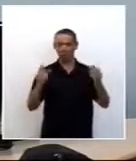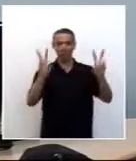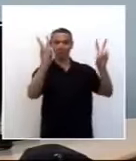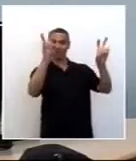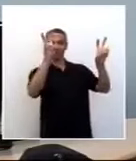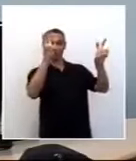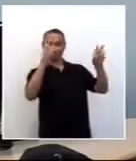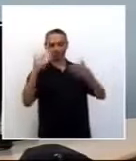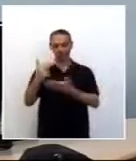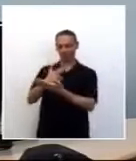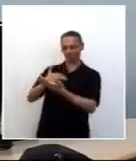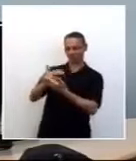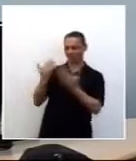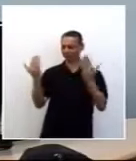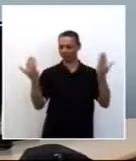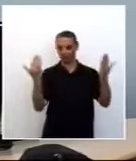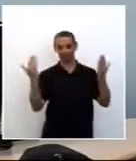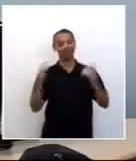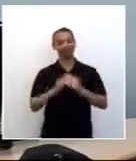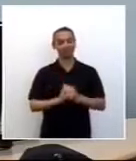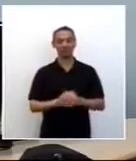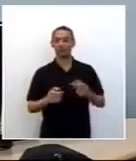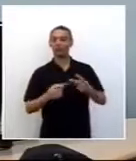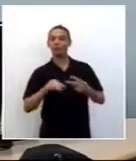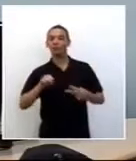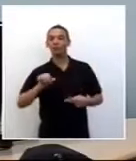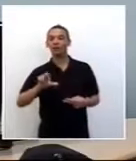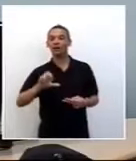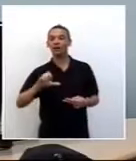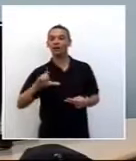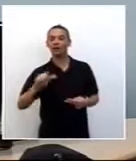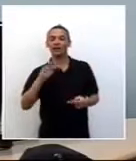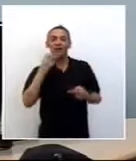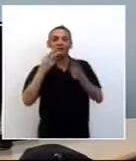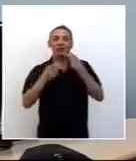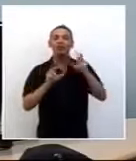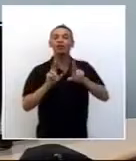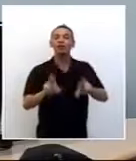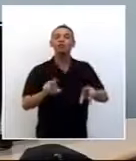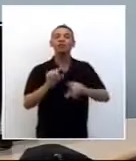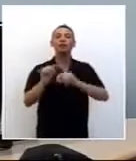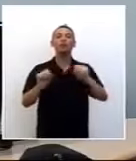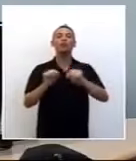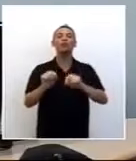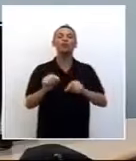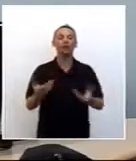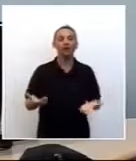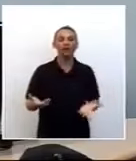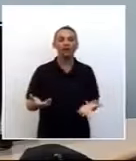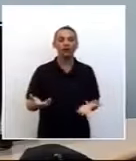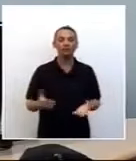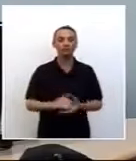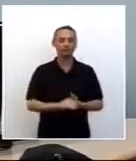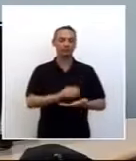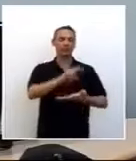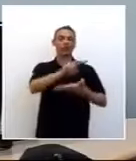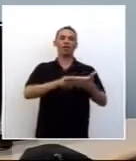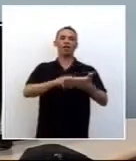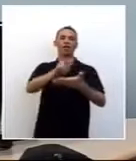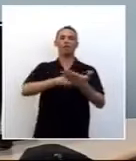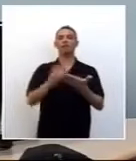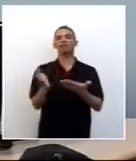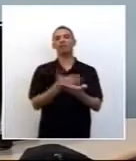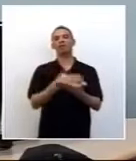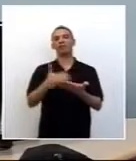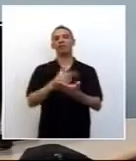imagem tem mais um agora a Marcela falou vir de boa já respondeu aqui em línguas perigo de uma célula ler livros